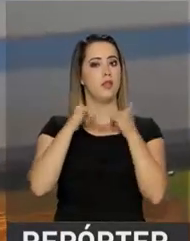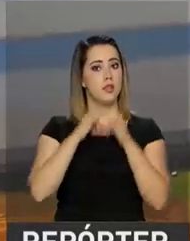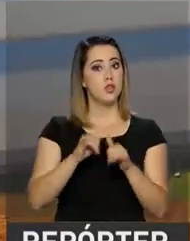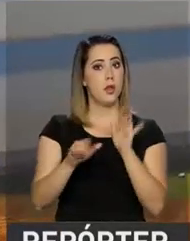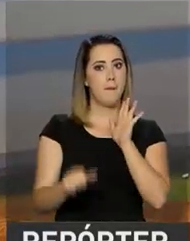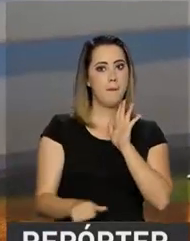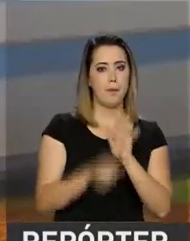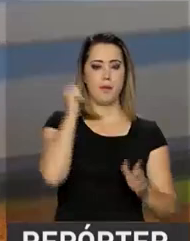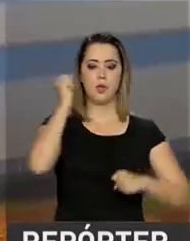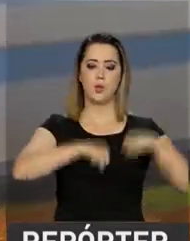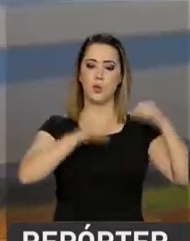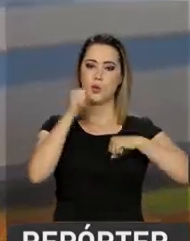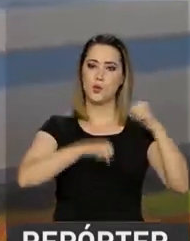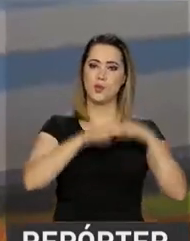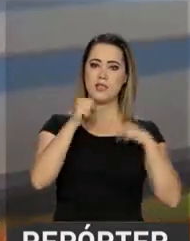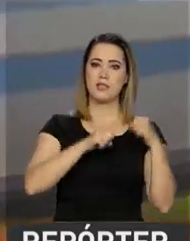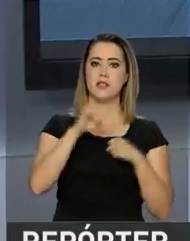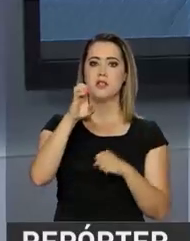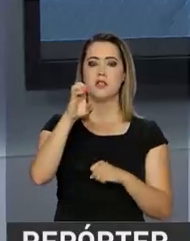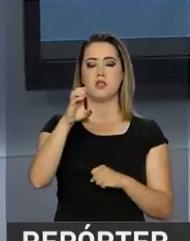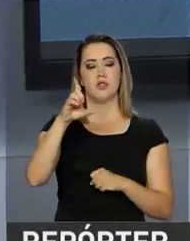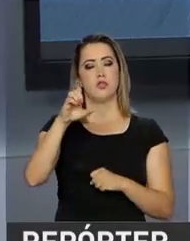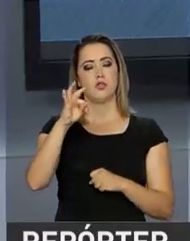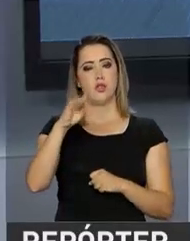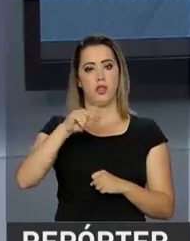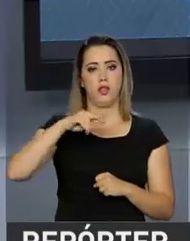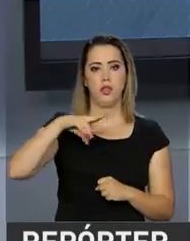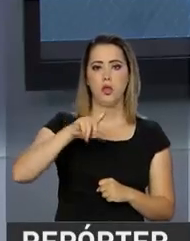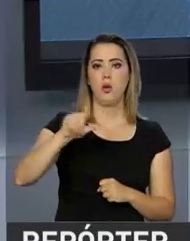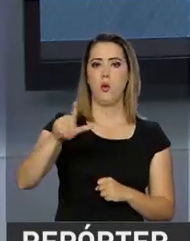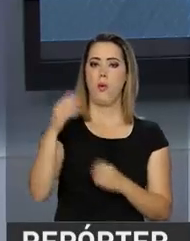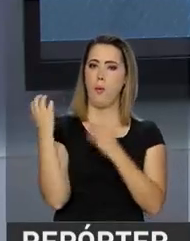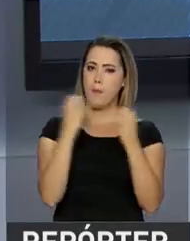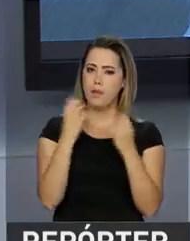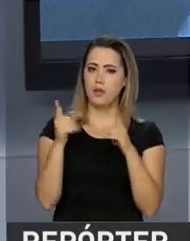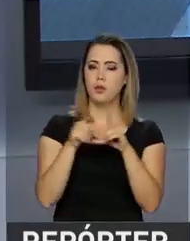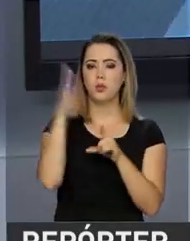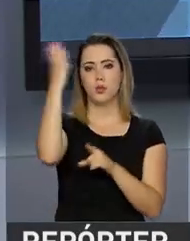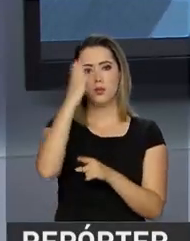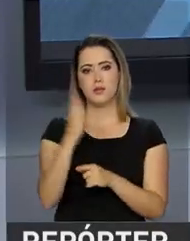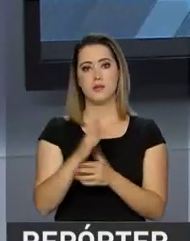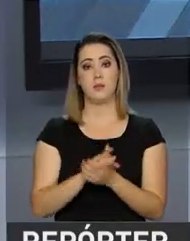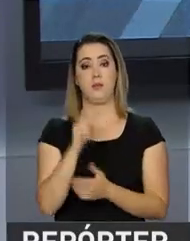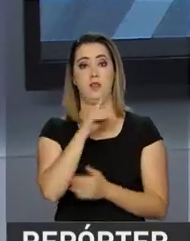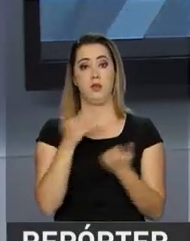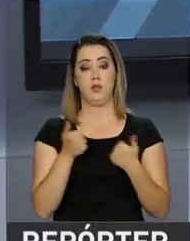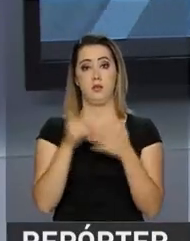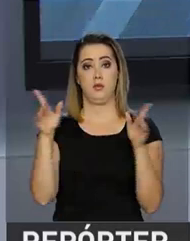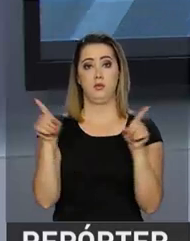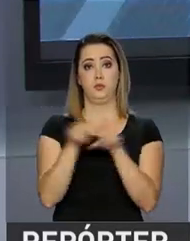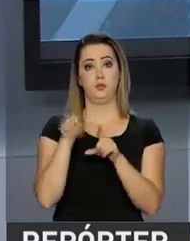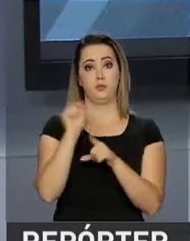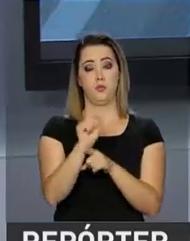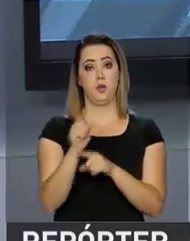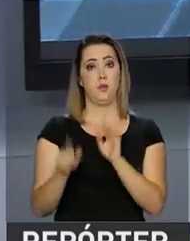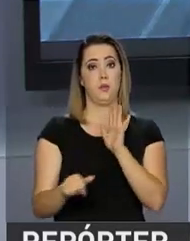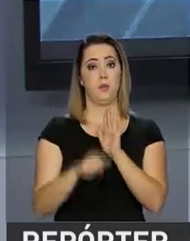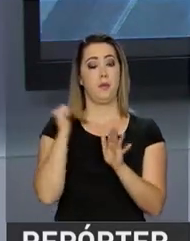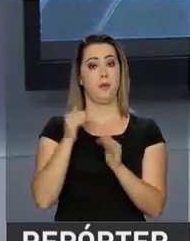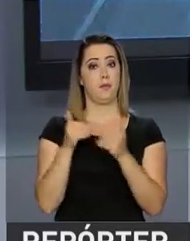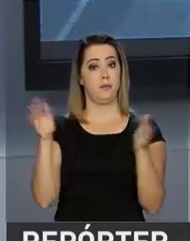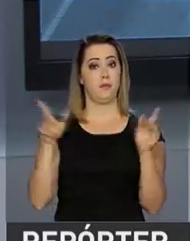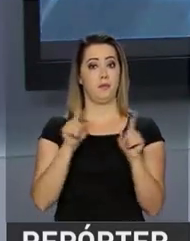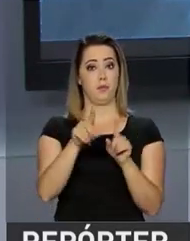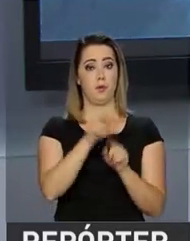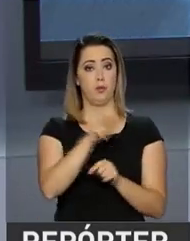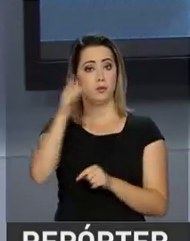de etanol de milho do brasil e durante a cerimônia de inauguração da primeira usina de etanol de milho do brasil o